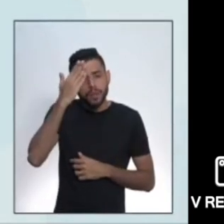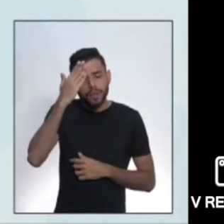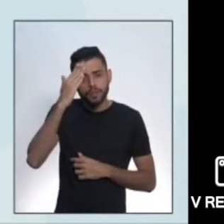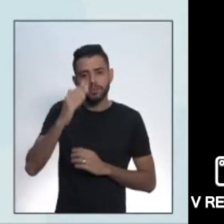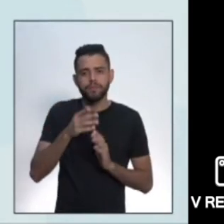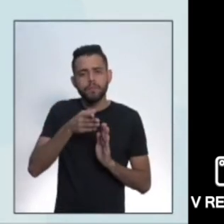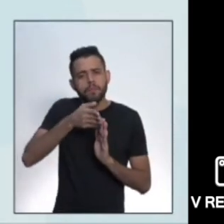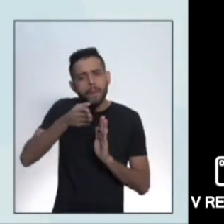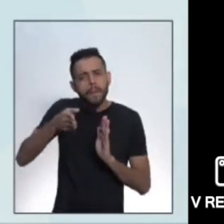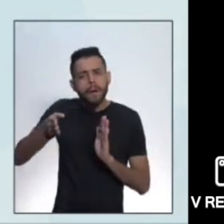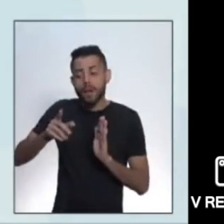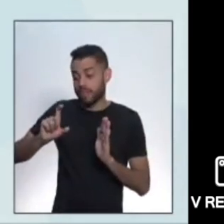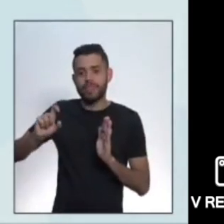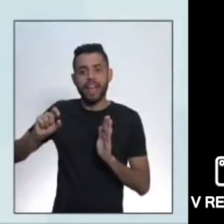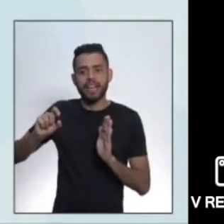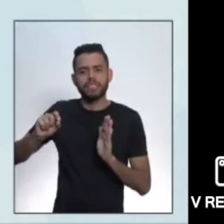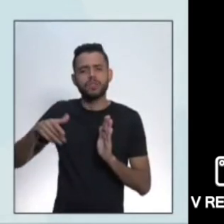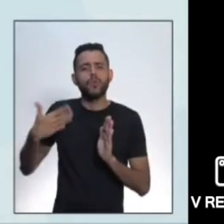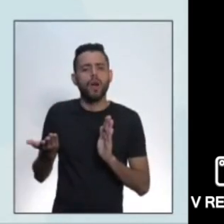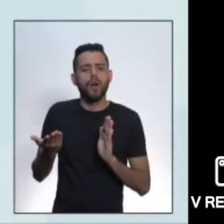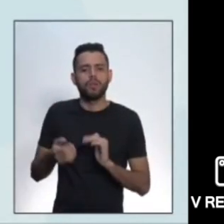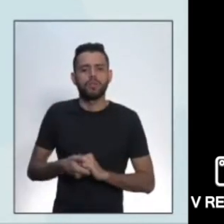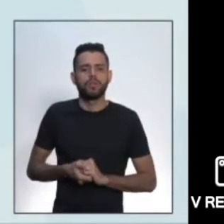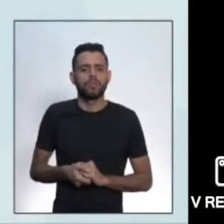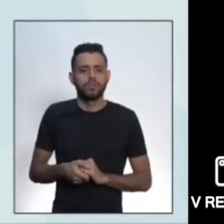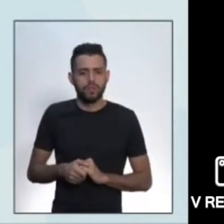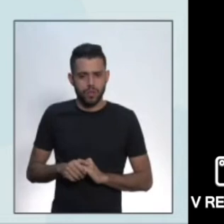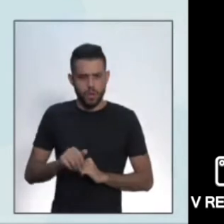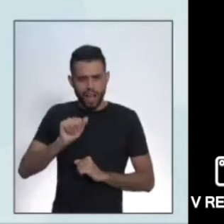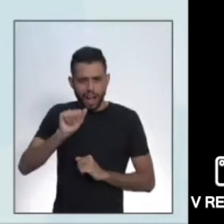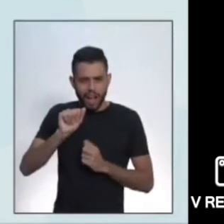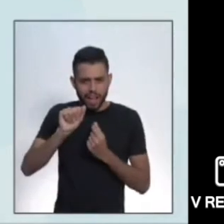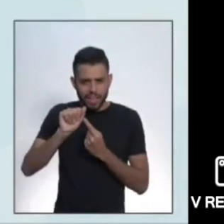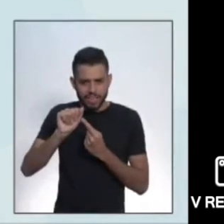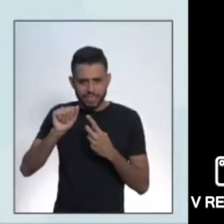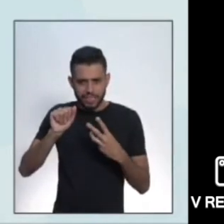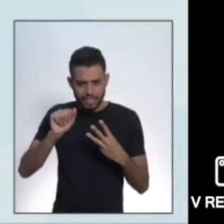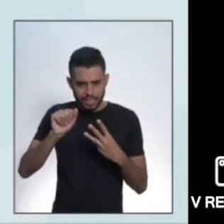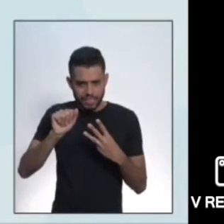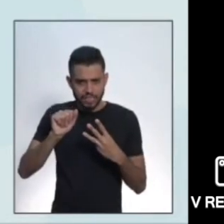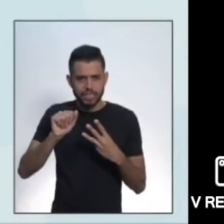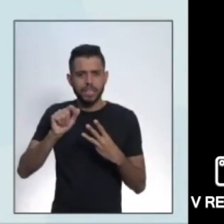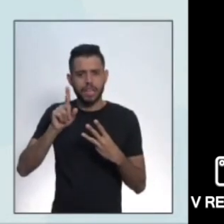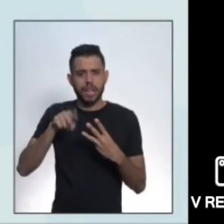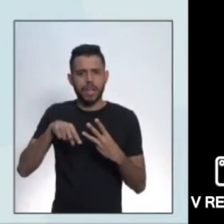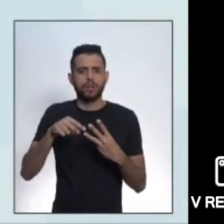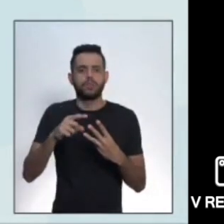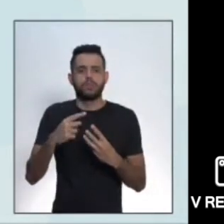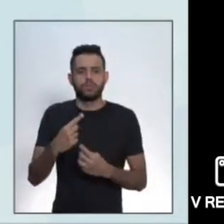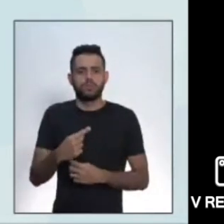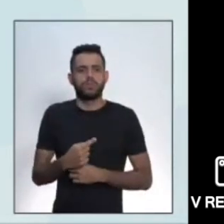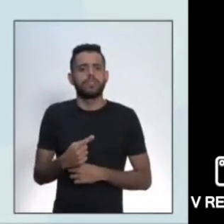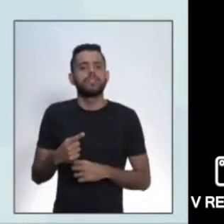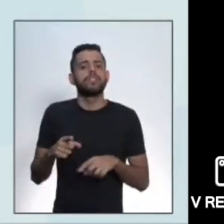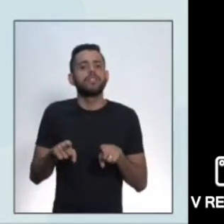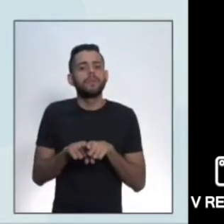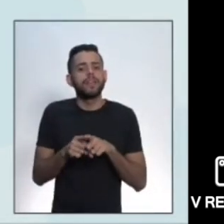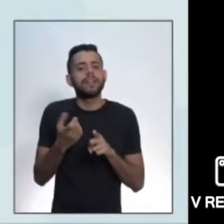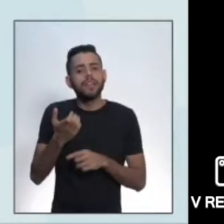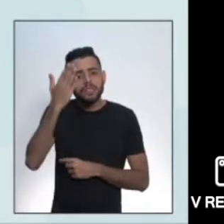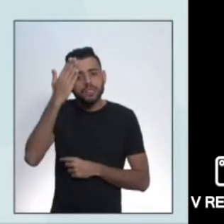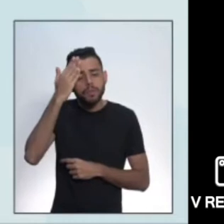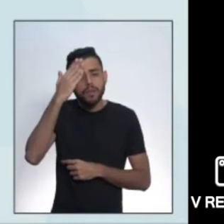décimo termo. O A13 é a simbologia para o 13º termo. E ele quer saber